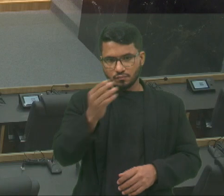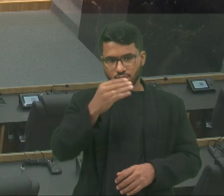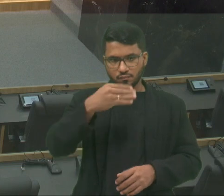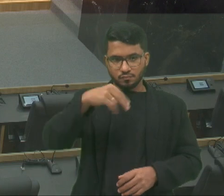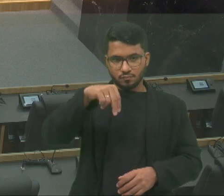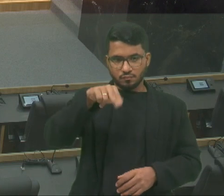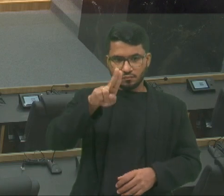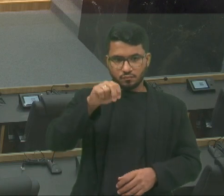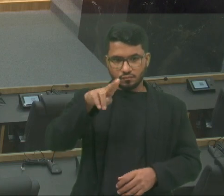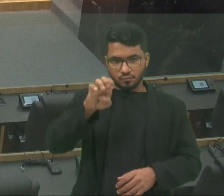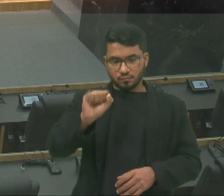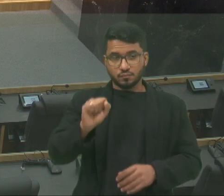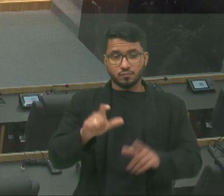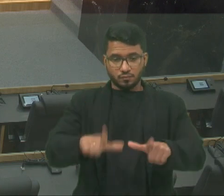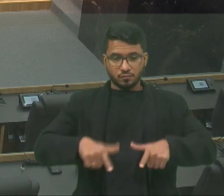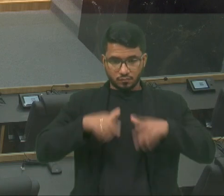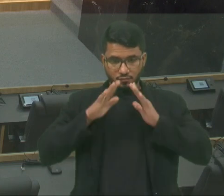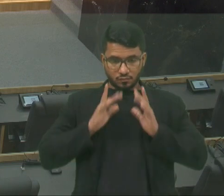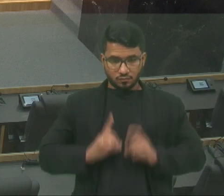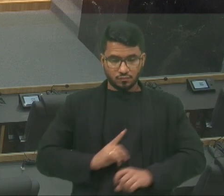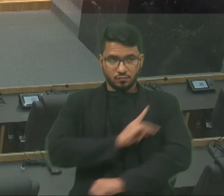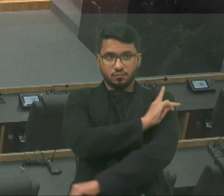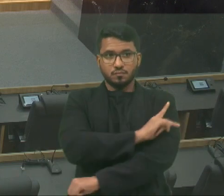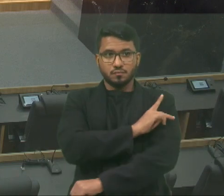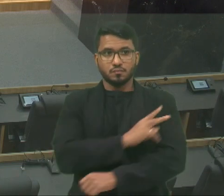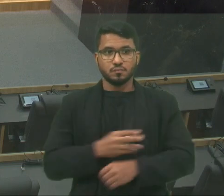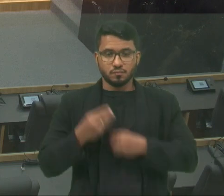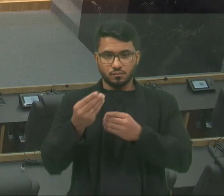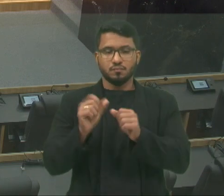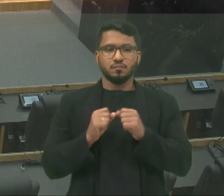cidadão piauiense outorgado por este poder.